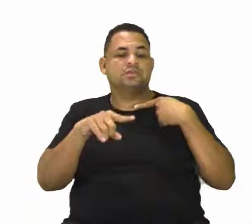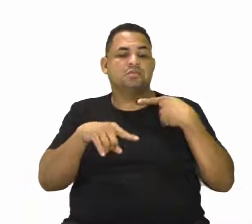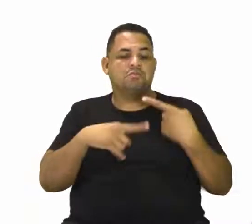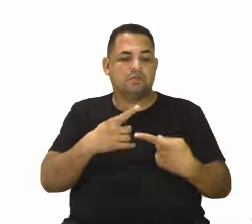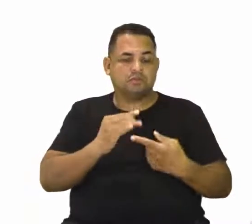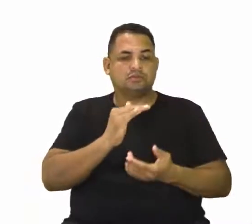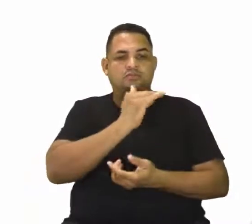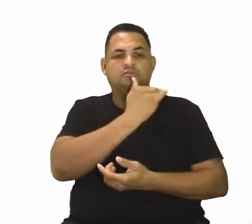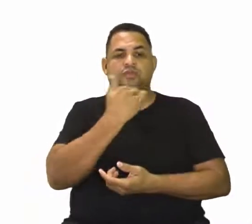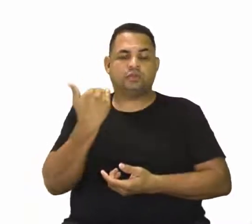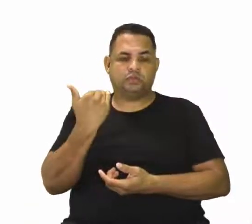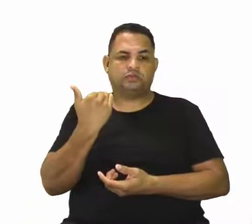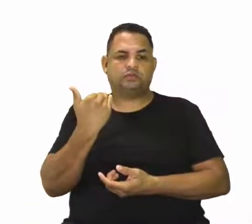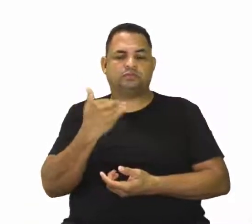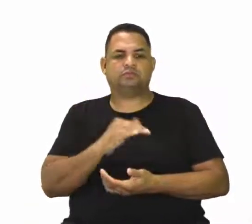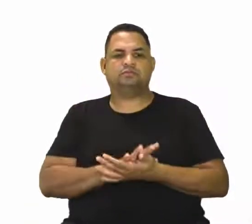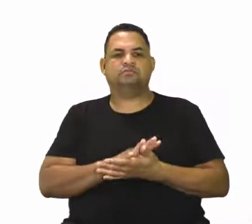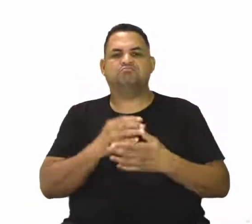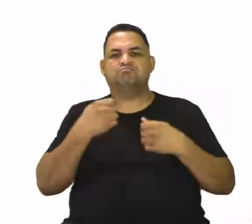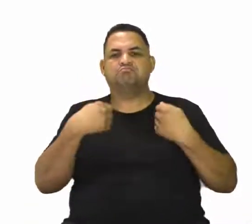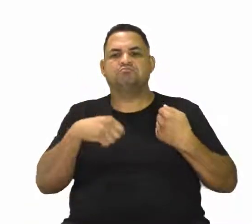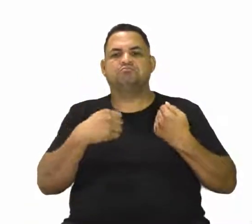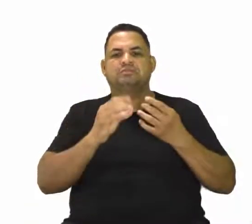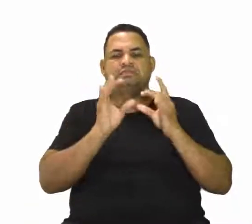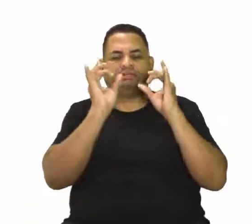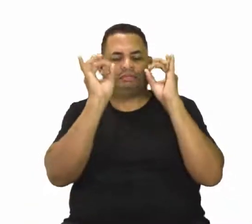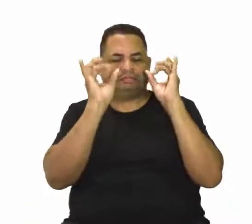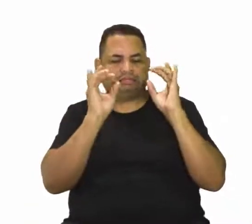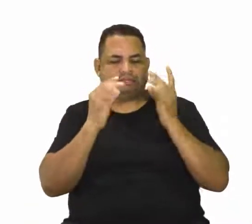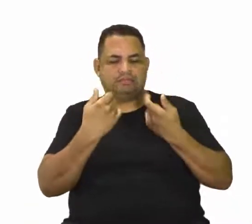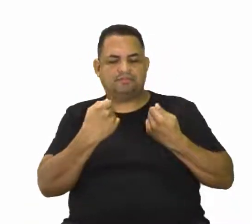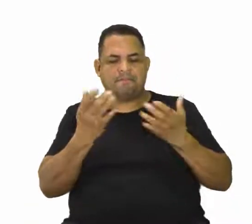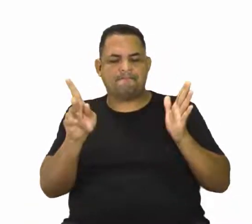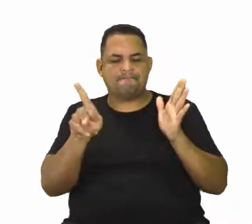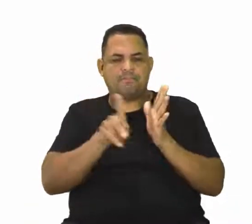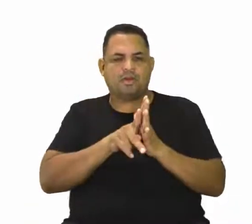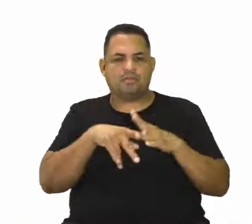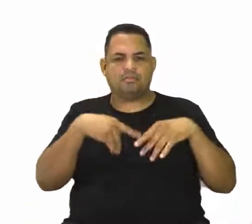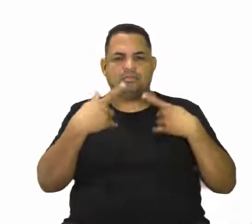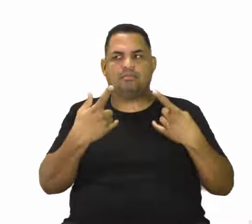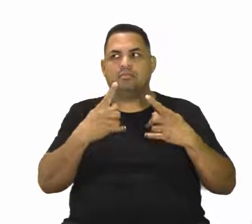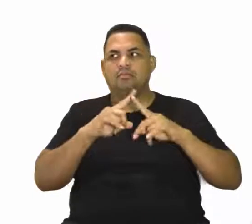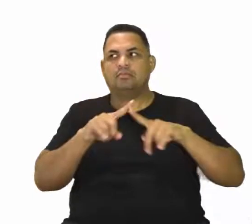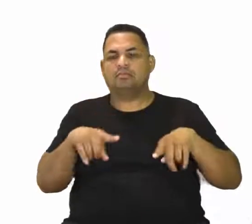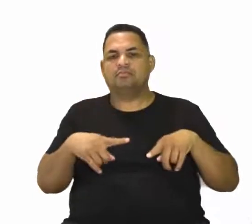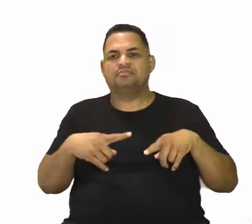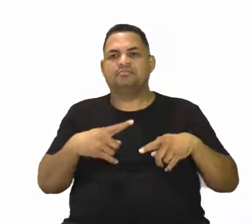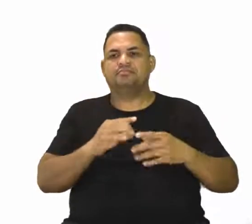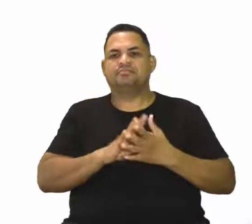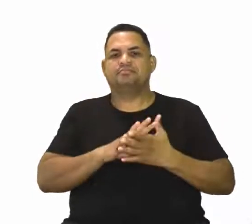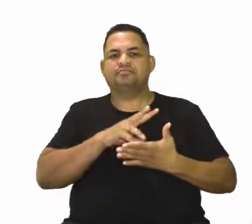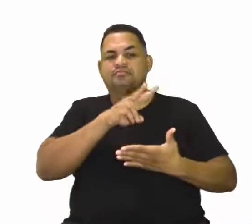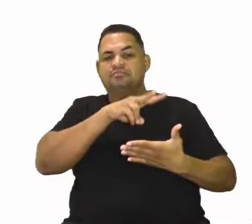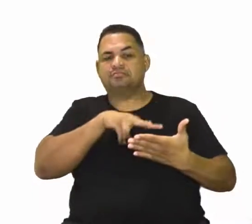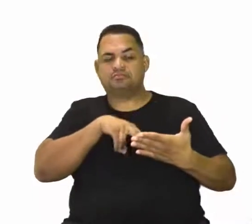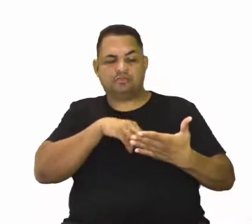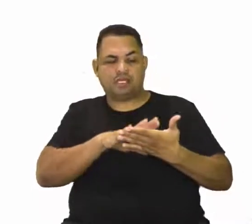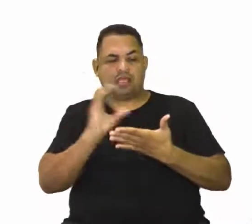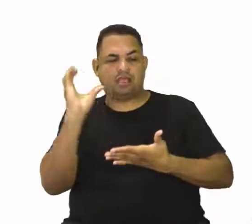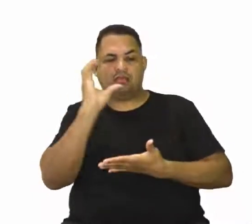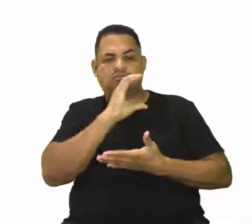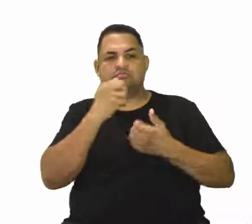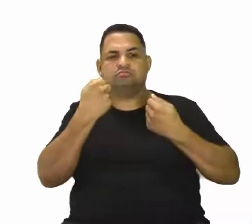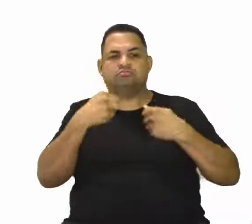combate ele foi morto eu não preciso entrar em detalhes específica mas e uma leitura rápida